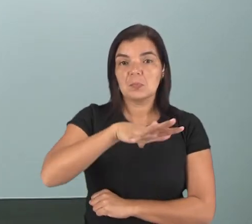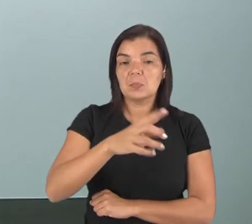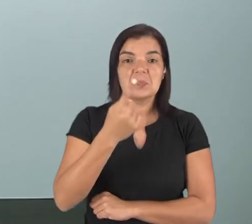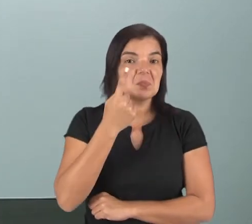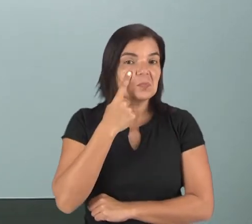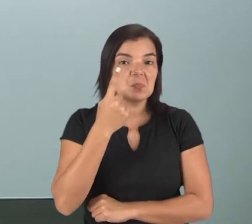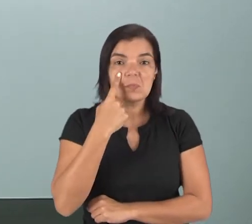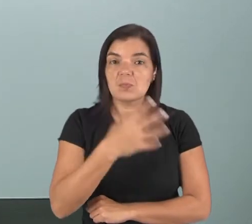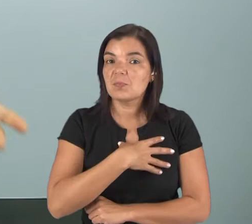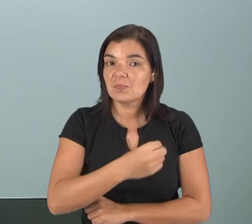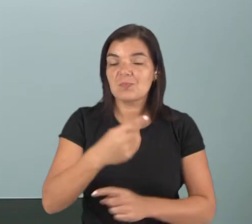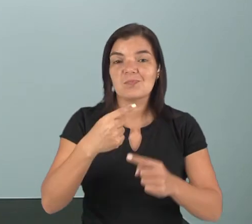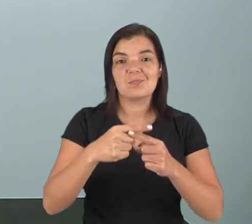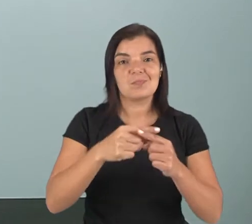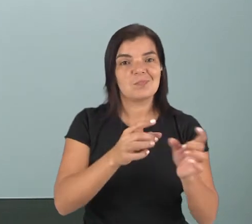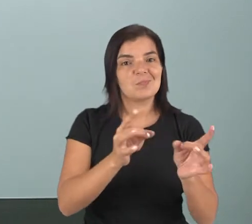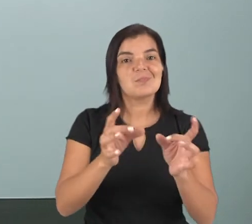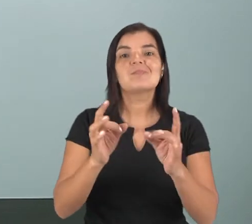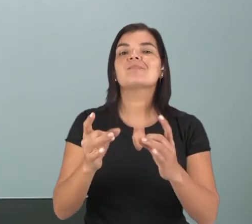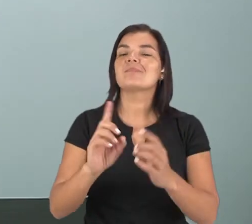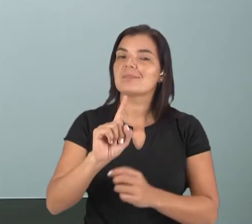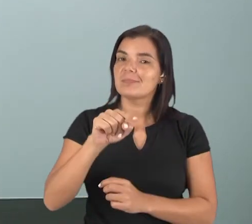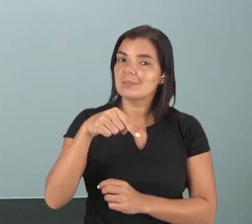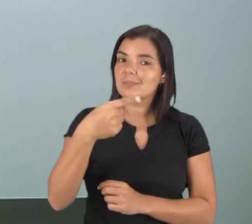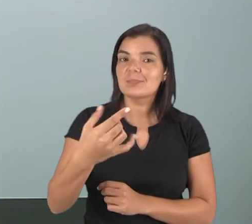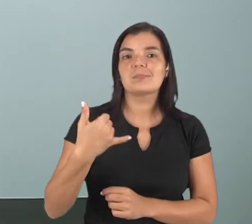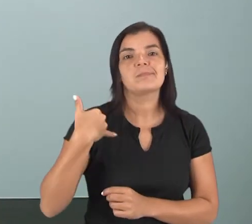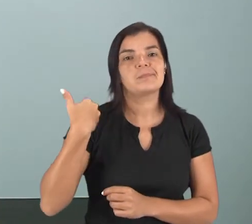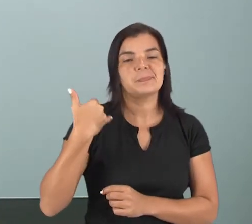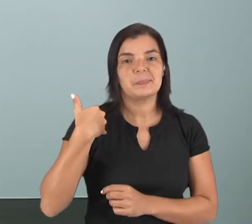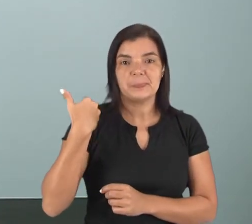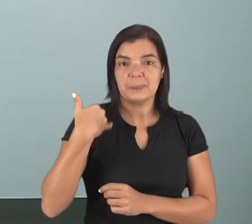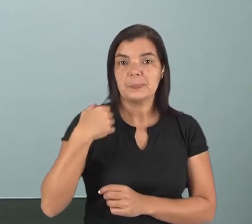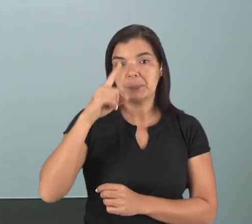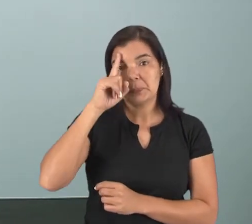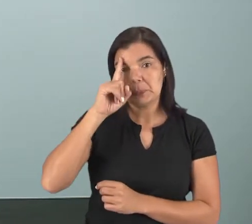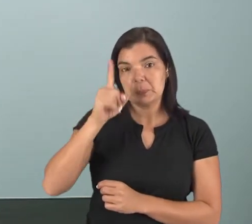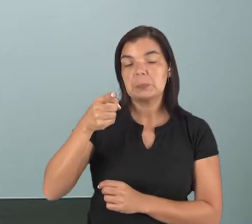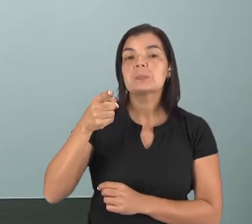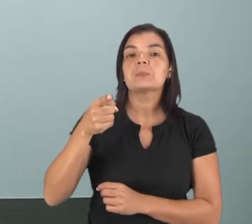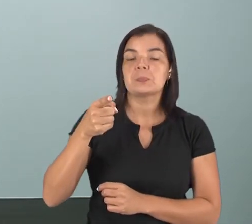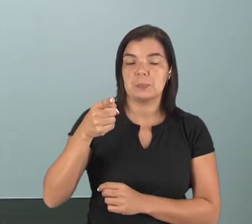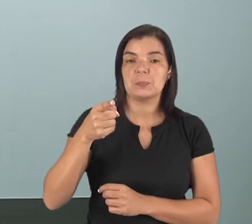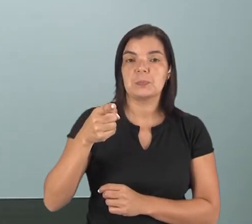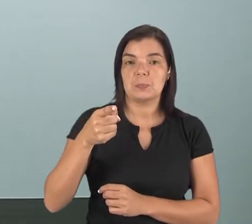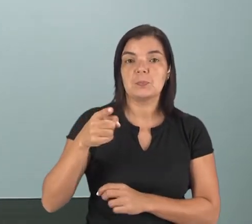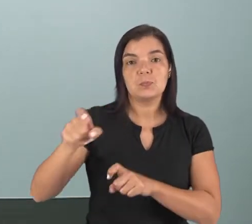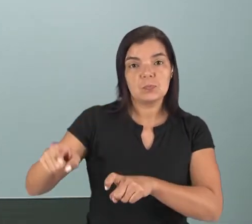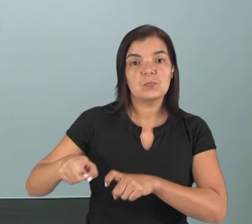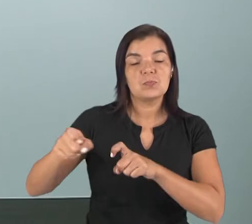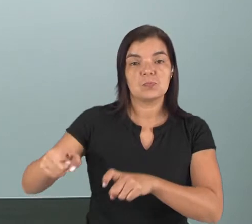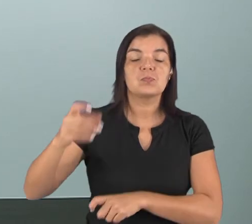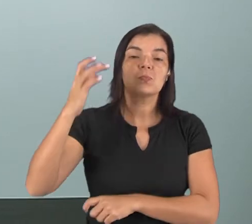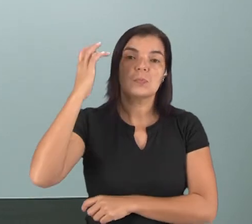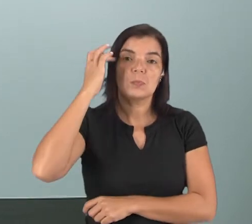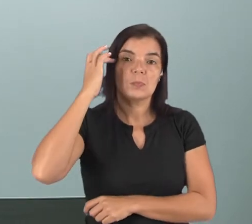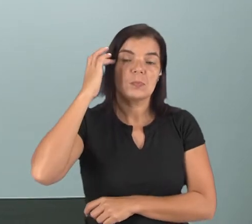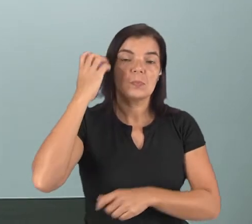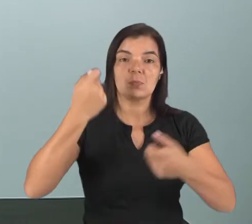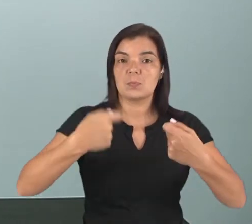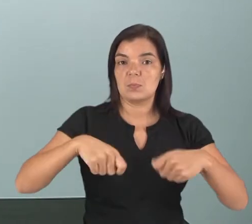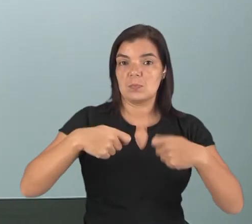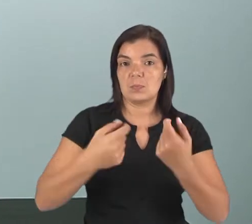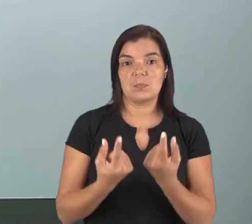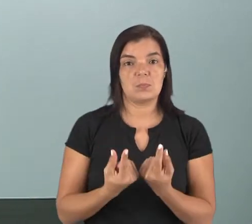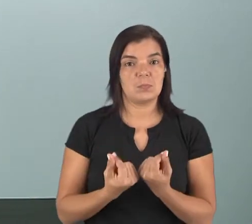viam seus filhos, porque eles eram vendidos também depois de uma certa idade. Os donos dos engenhos achavam que precisavam